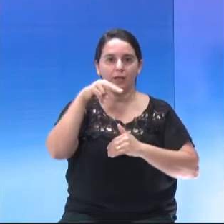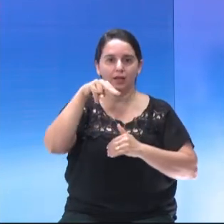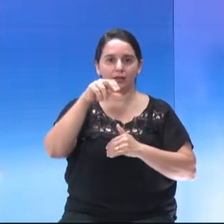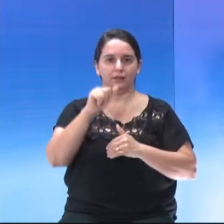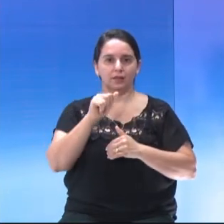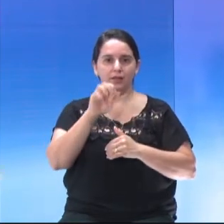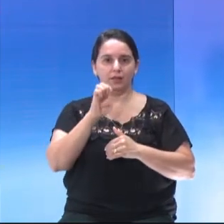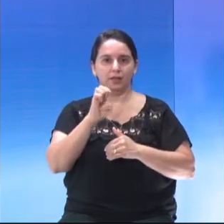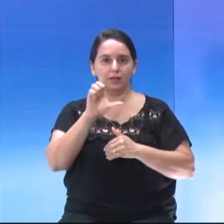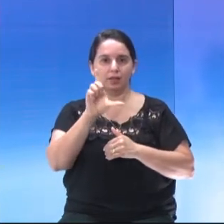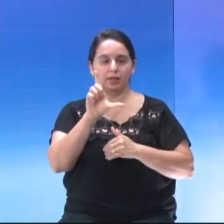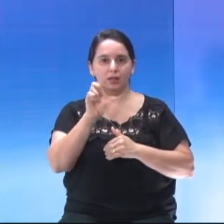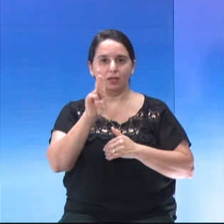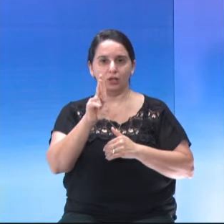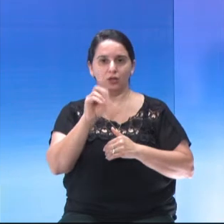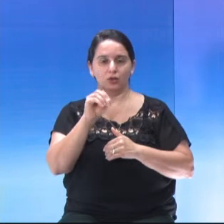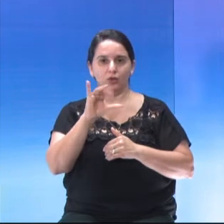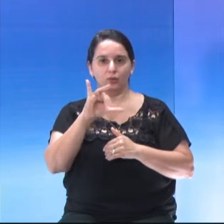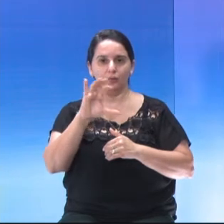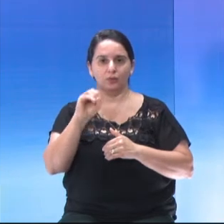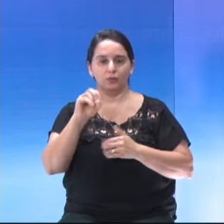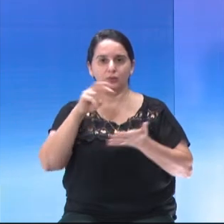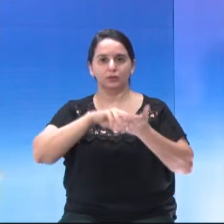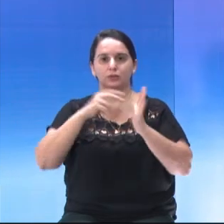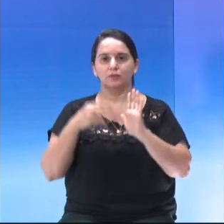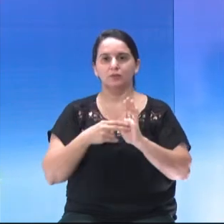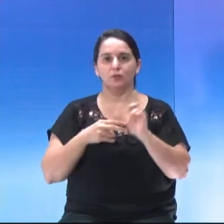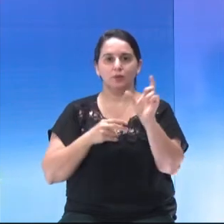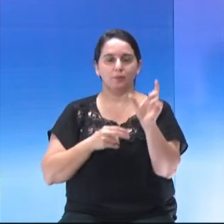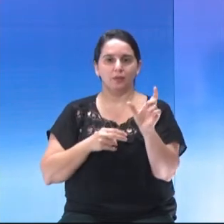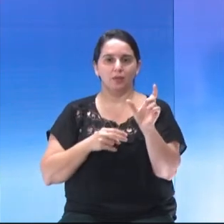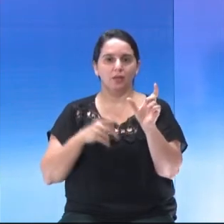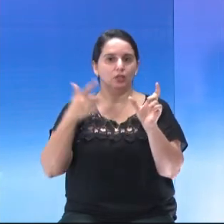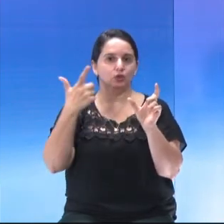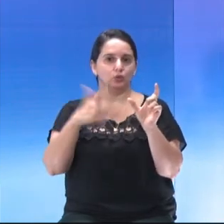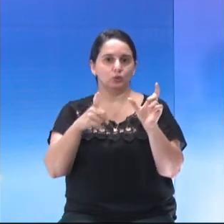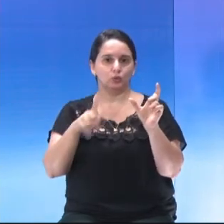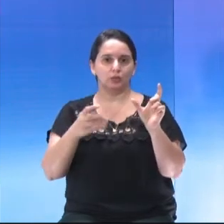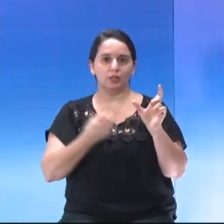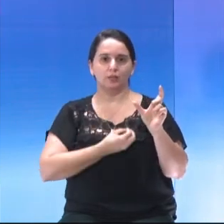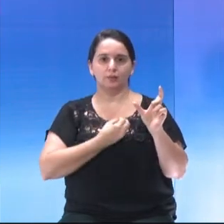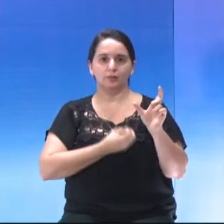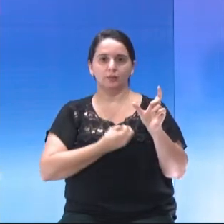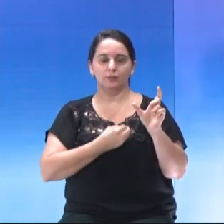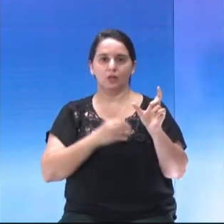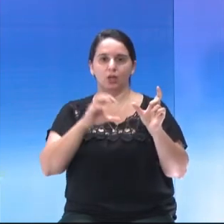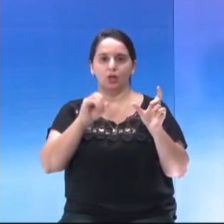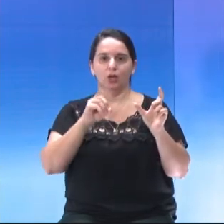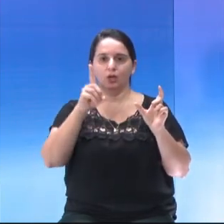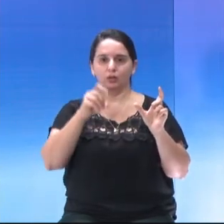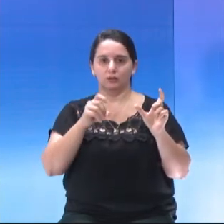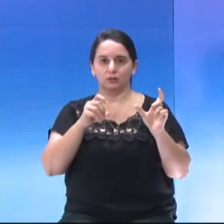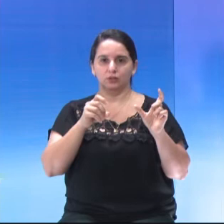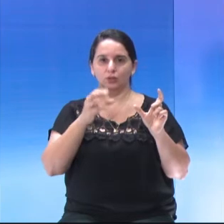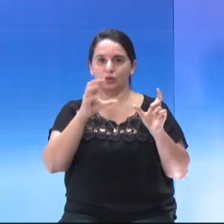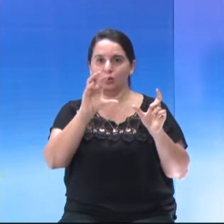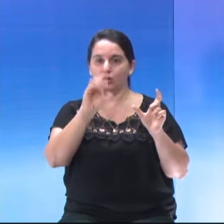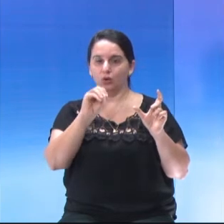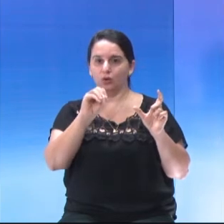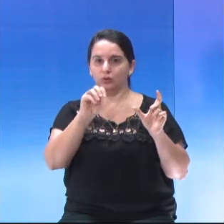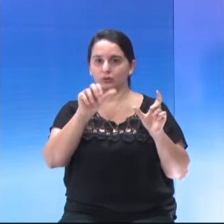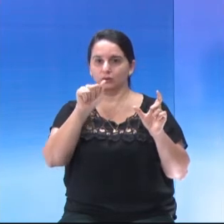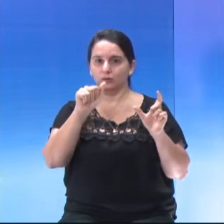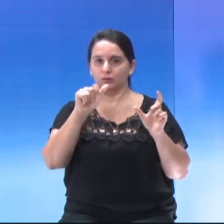anaeróbico. Anaeróbico significa dizer que o processo não tem a presença de oxigênio, tem déficit